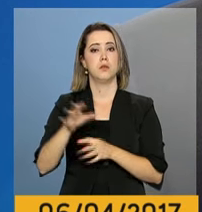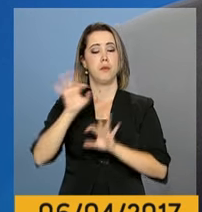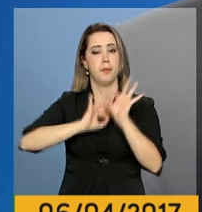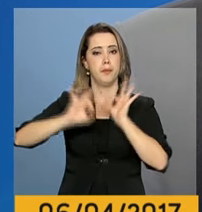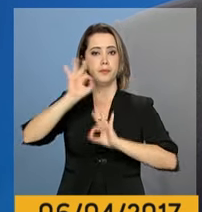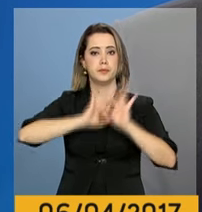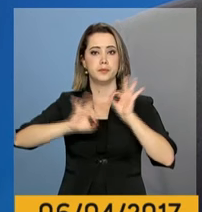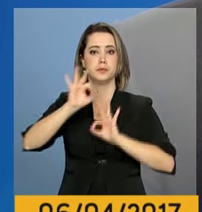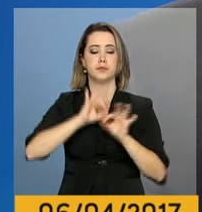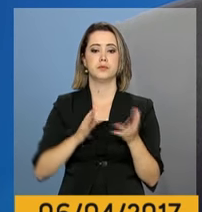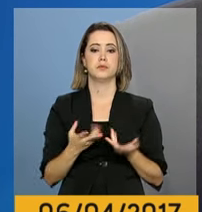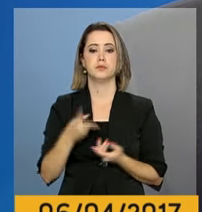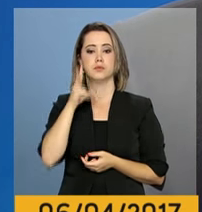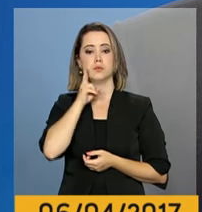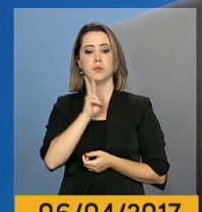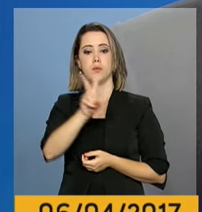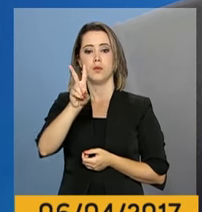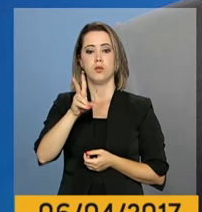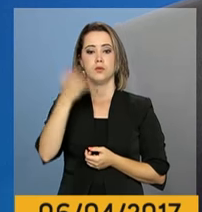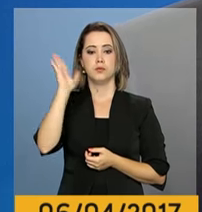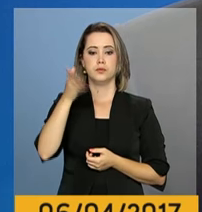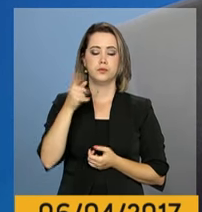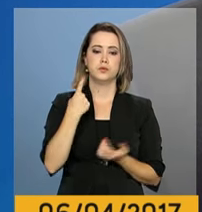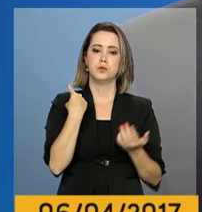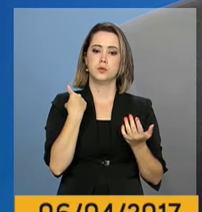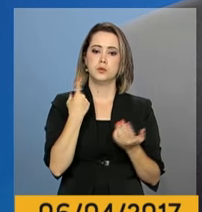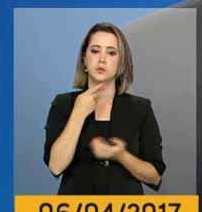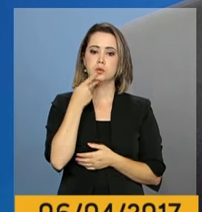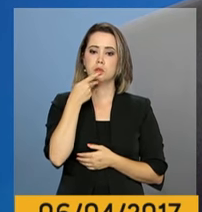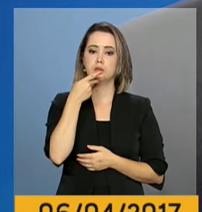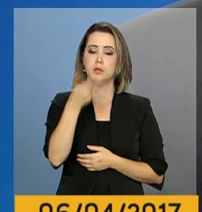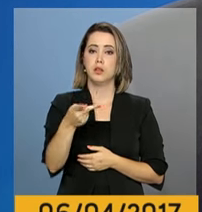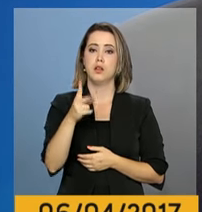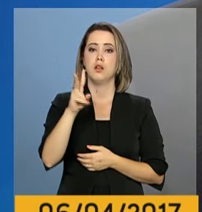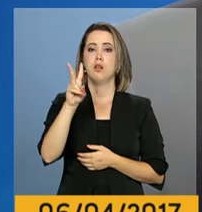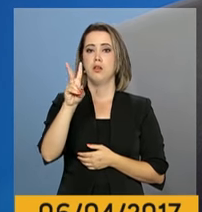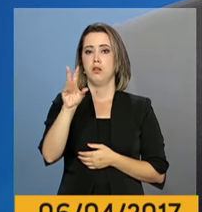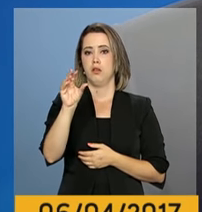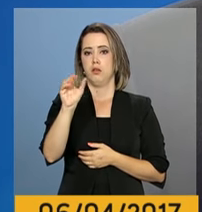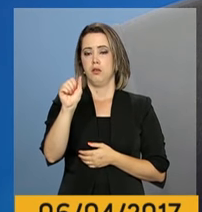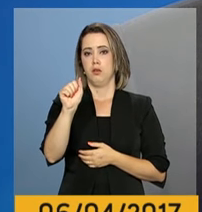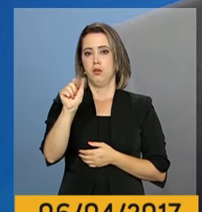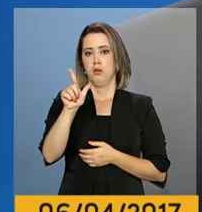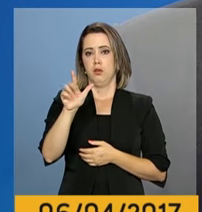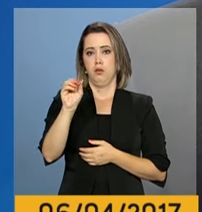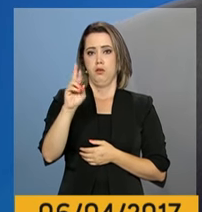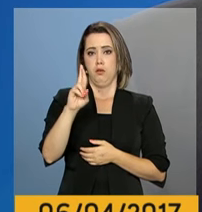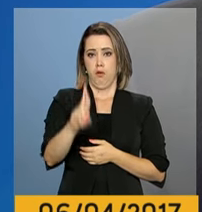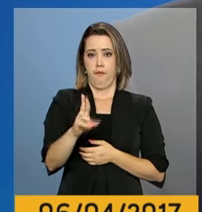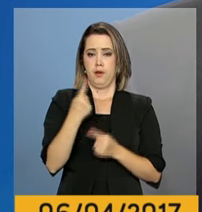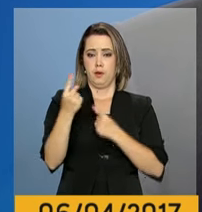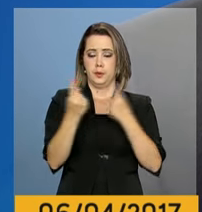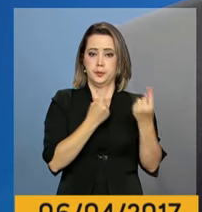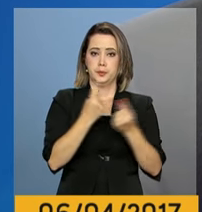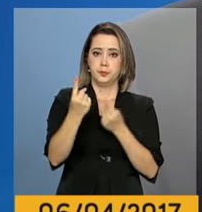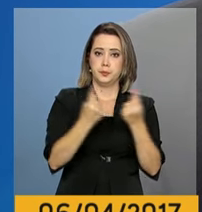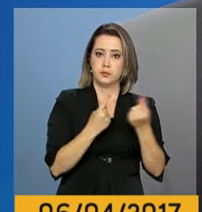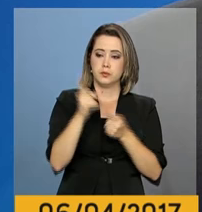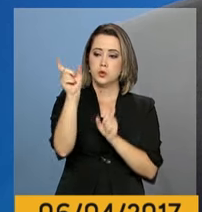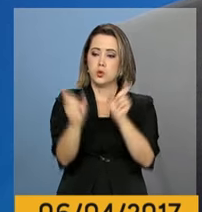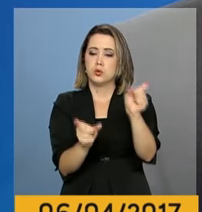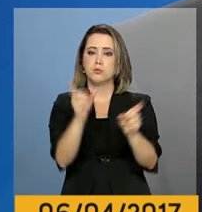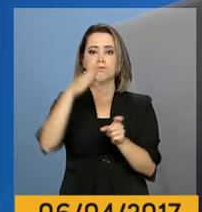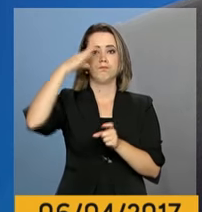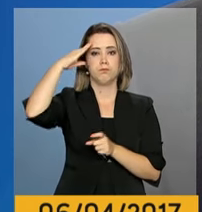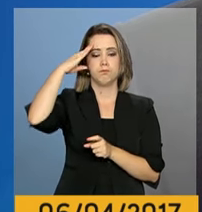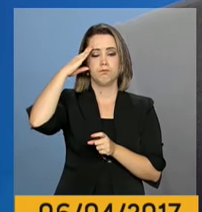preparo. Vemos afirmar-se o valor dos militares brasileiros também em